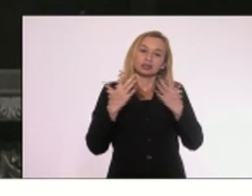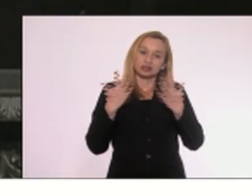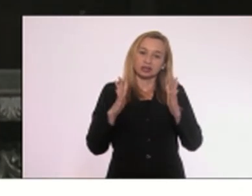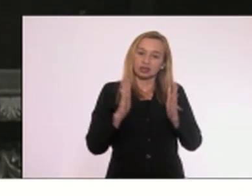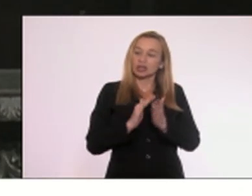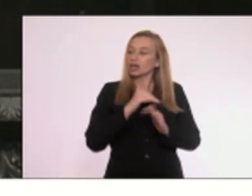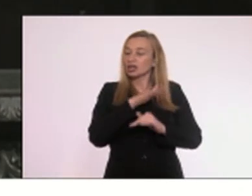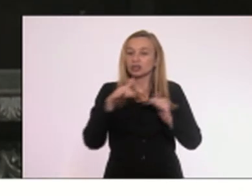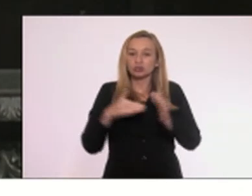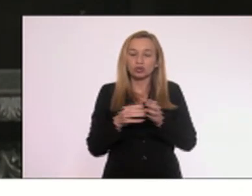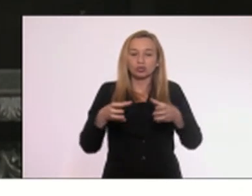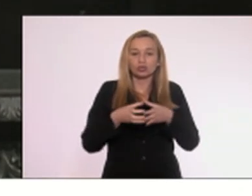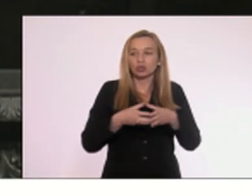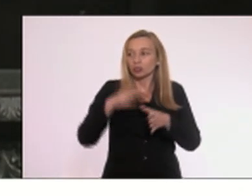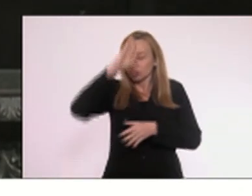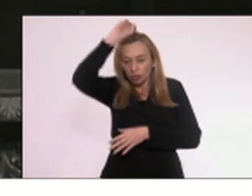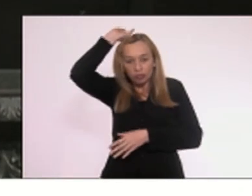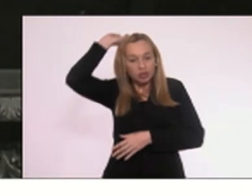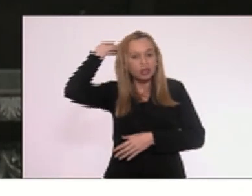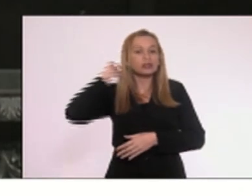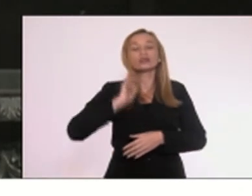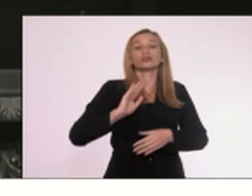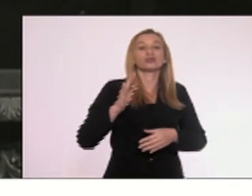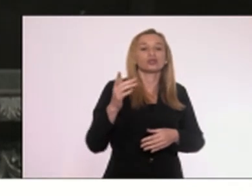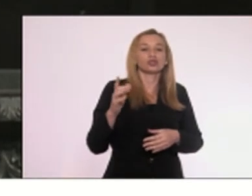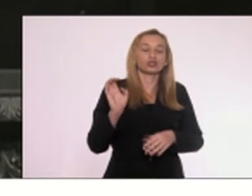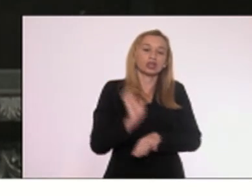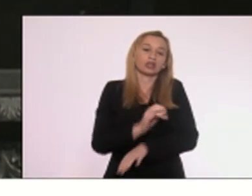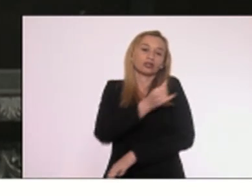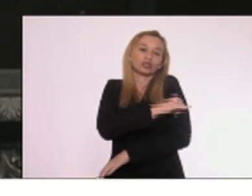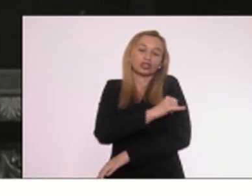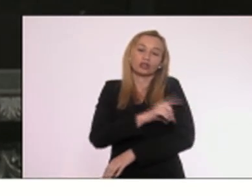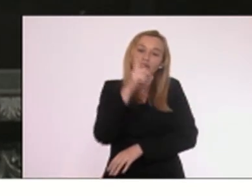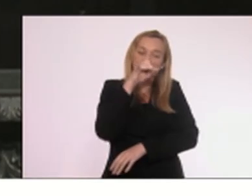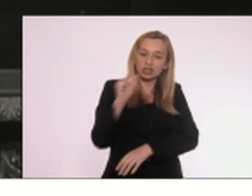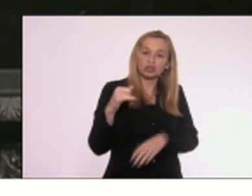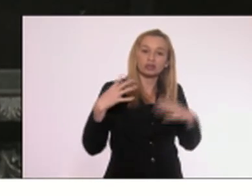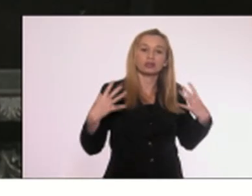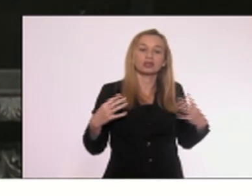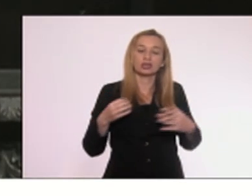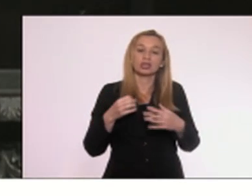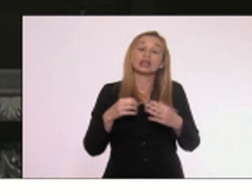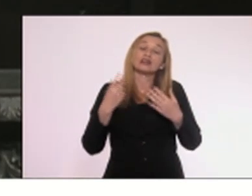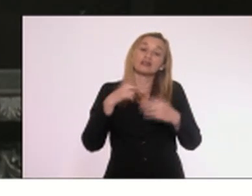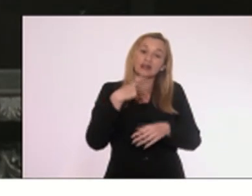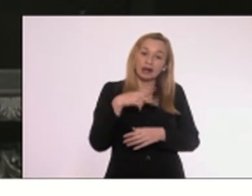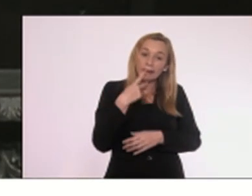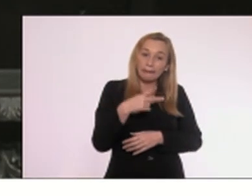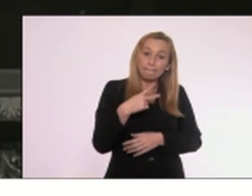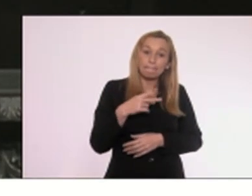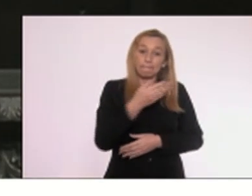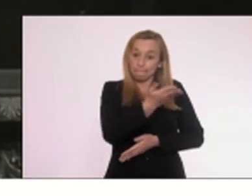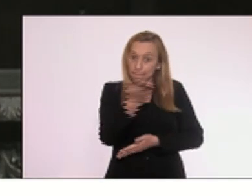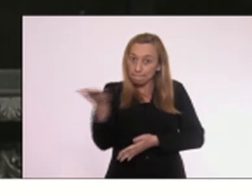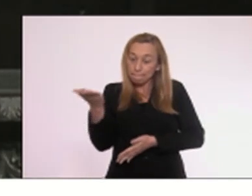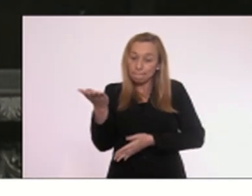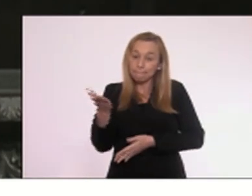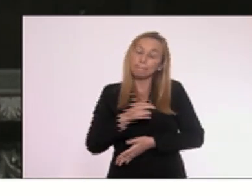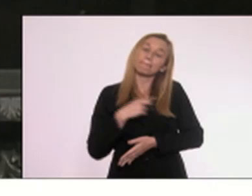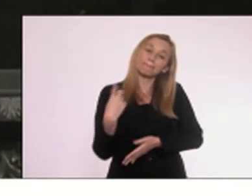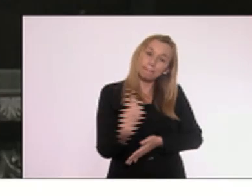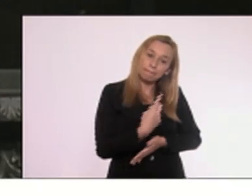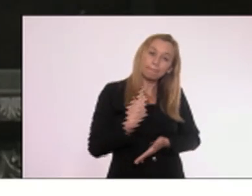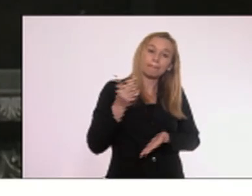saudar todos os bombeiros militares do estado do Rio de Janeiro pelo seu dia, dizer que vocês sim são